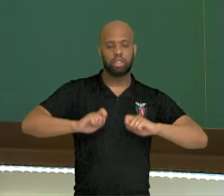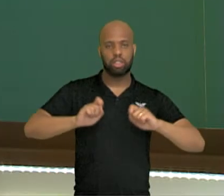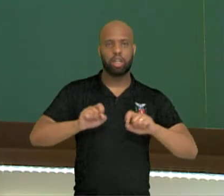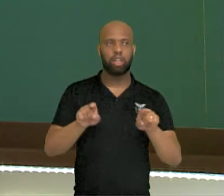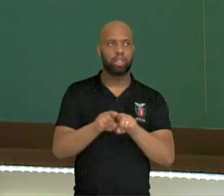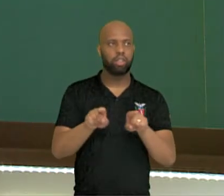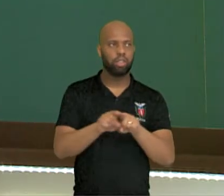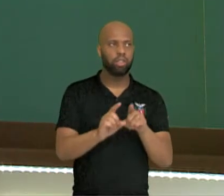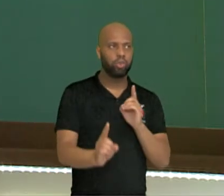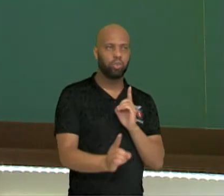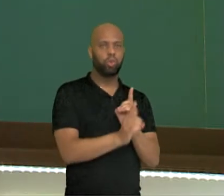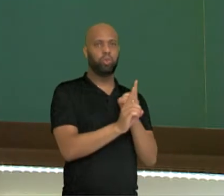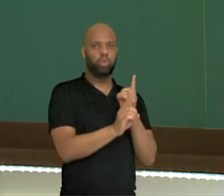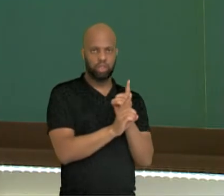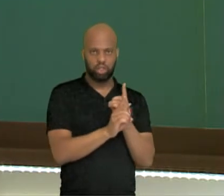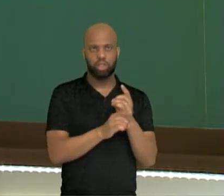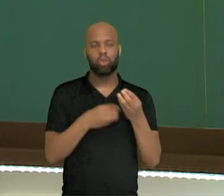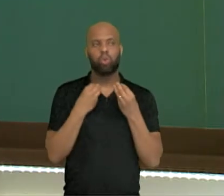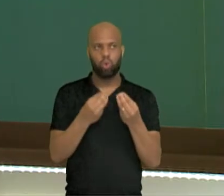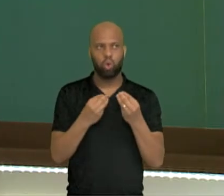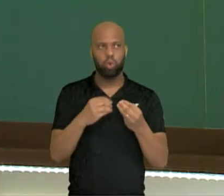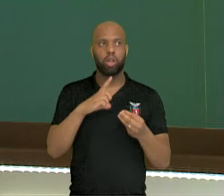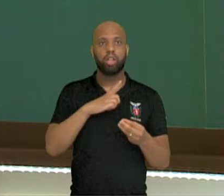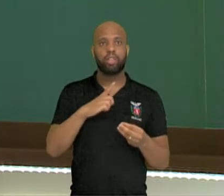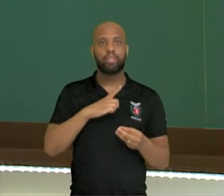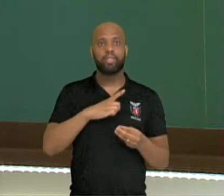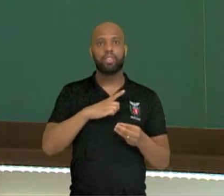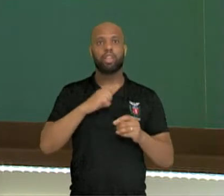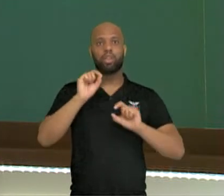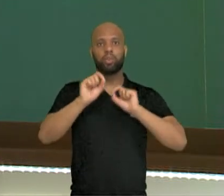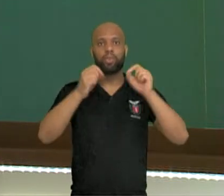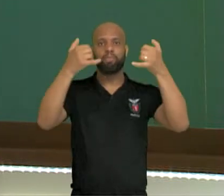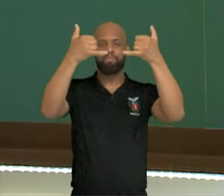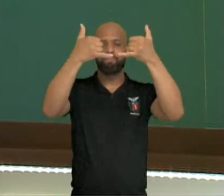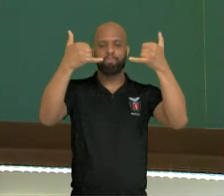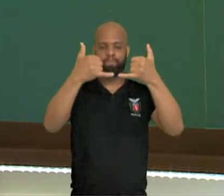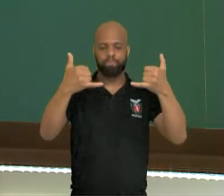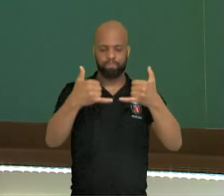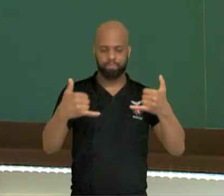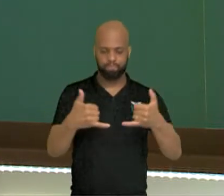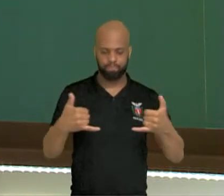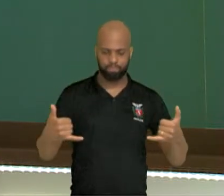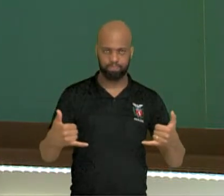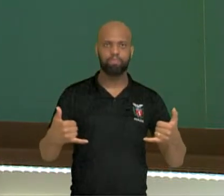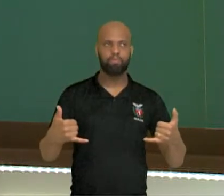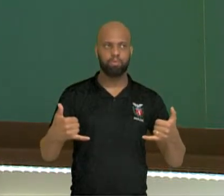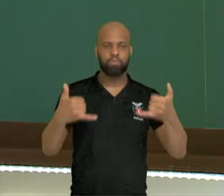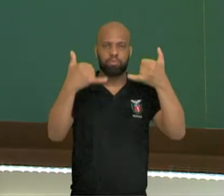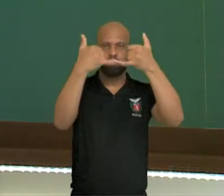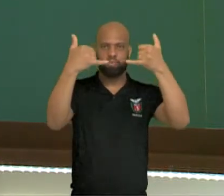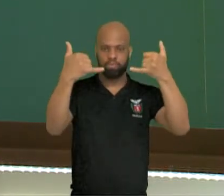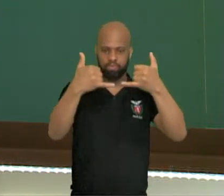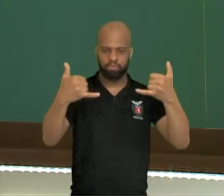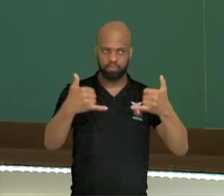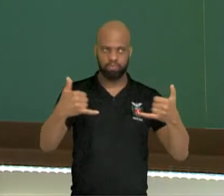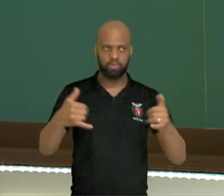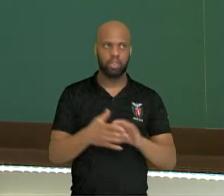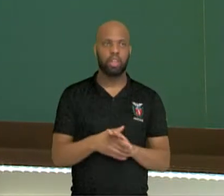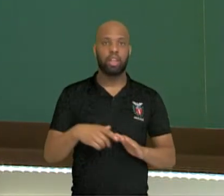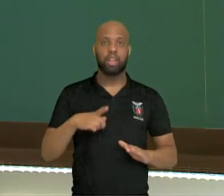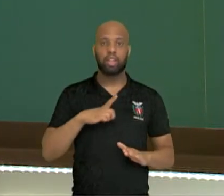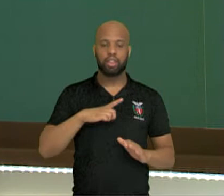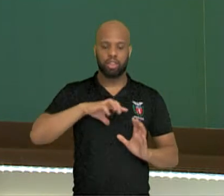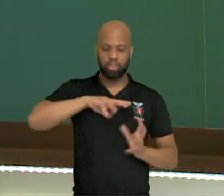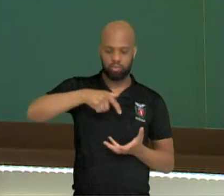para localização deles também, nós temos os principais paralelos que cortam os continentes. Então, a linha